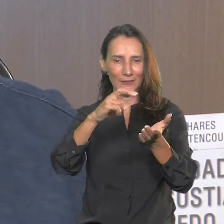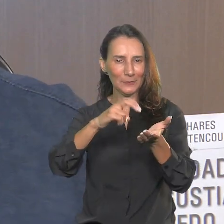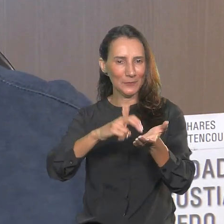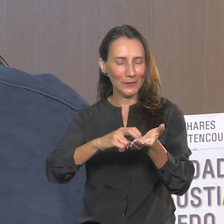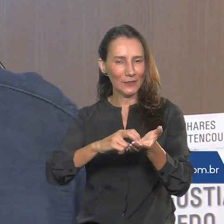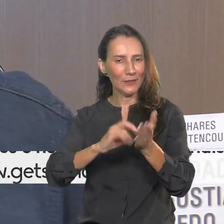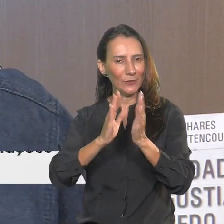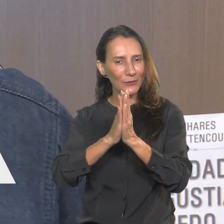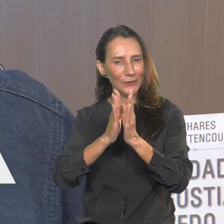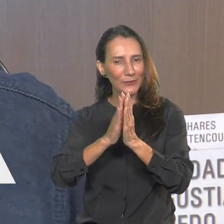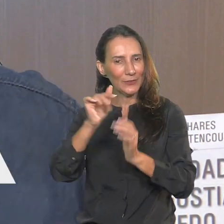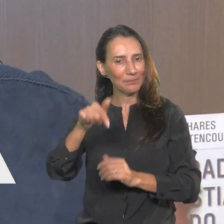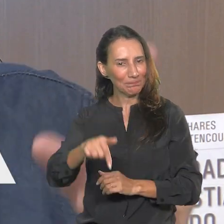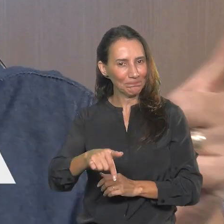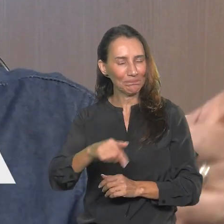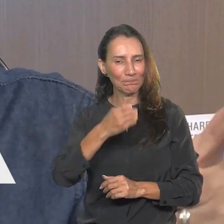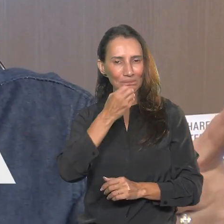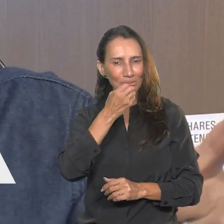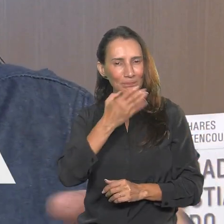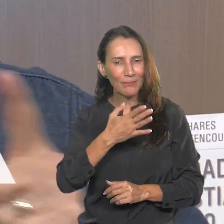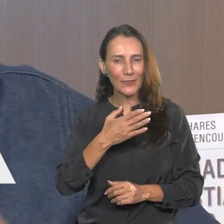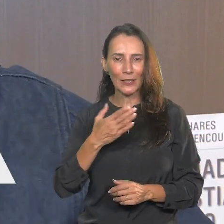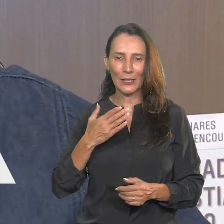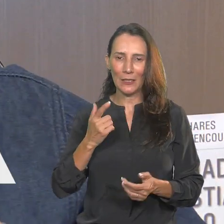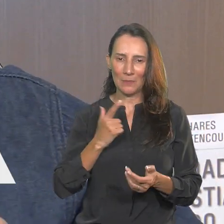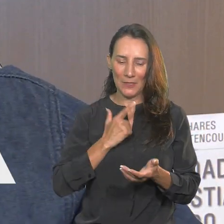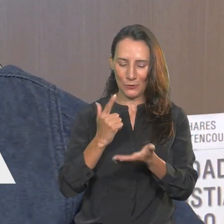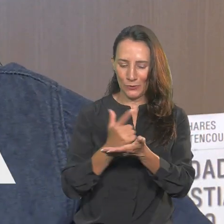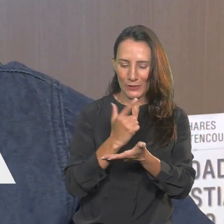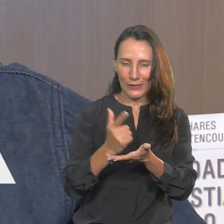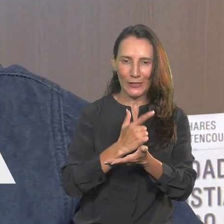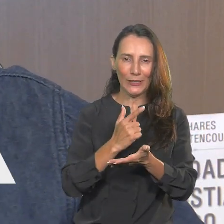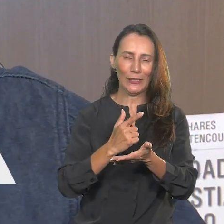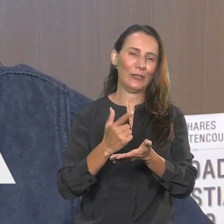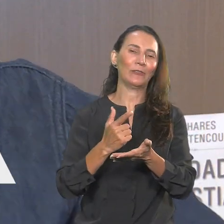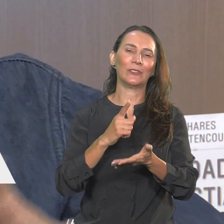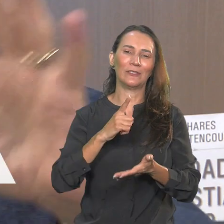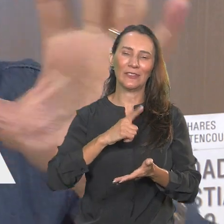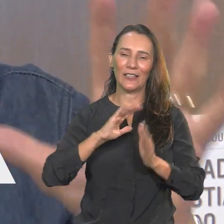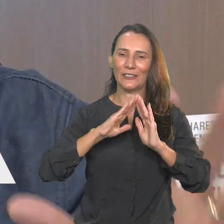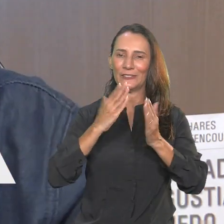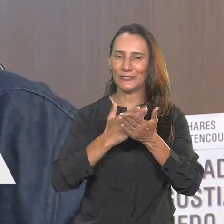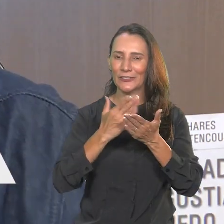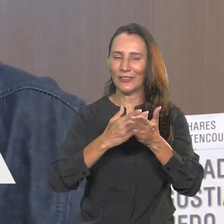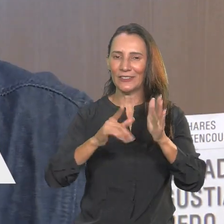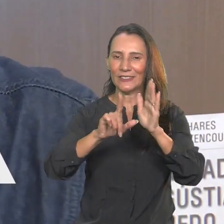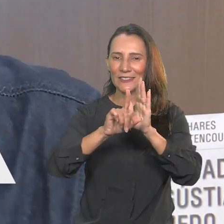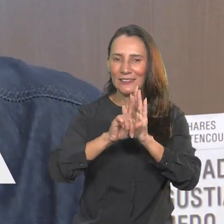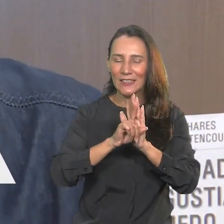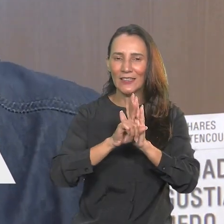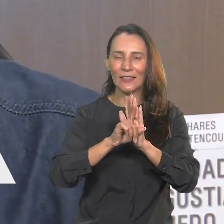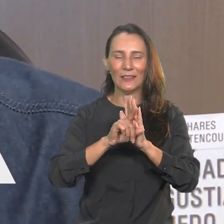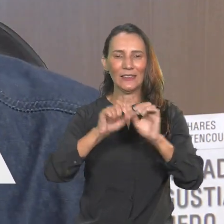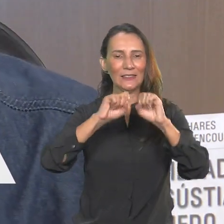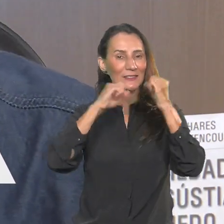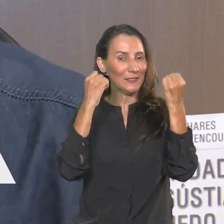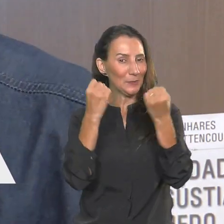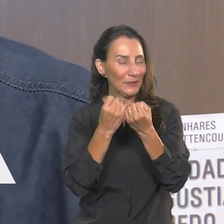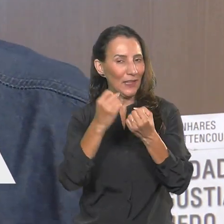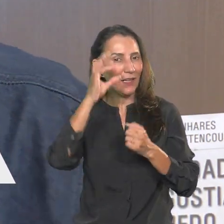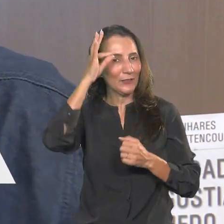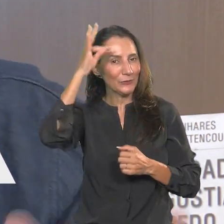ser uma benção para você, tá? Meus livros, o Colégio Batista Getsemane, o Koinonia, o